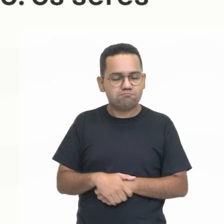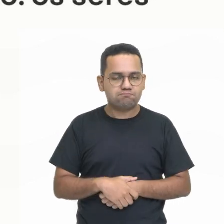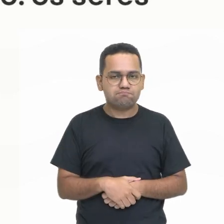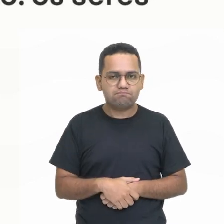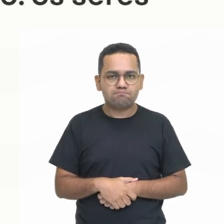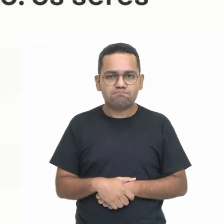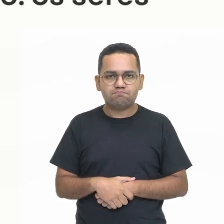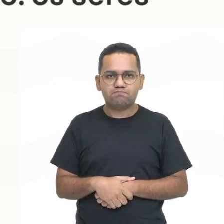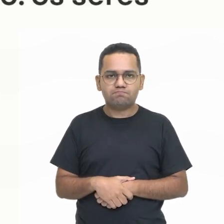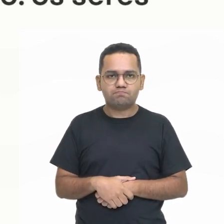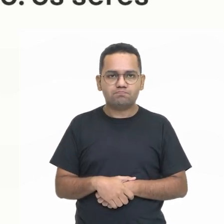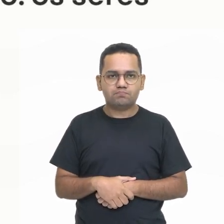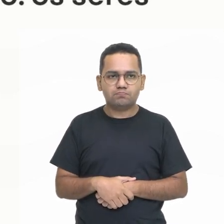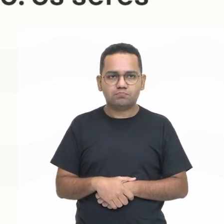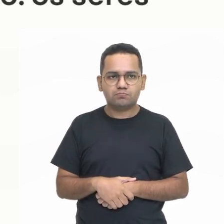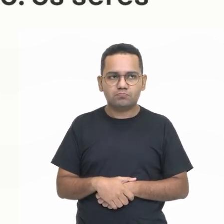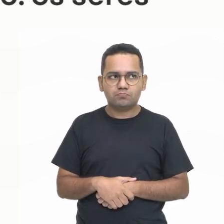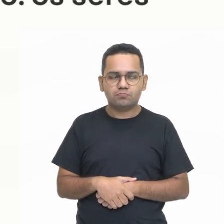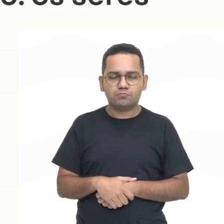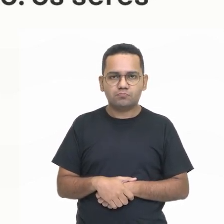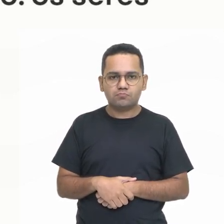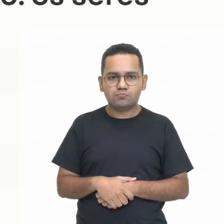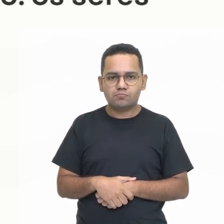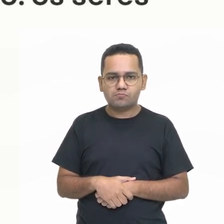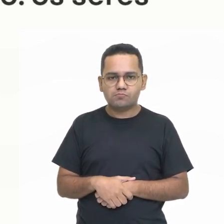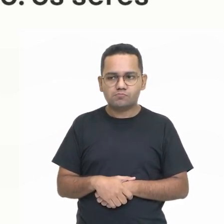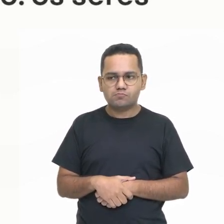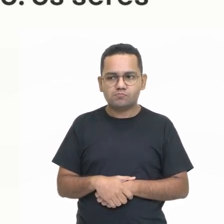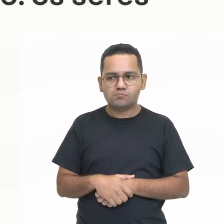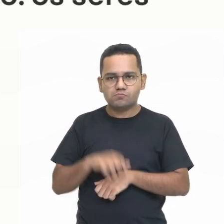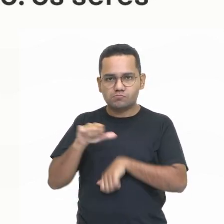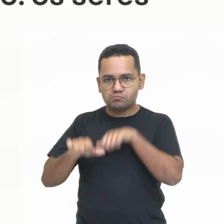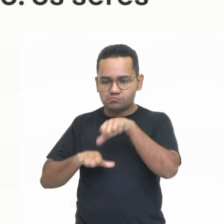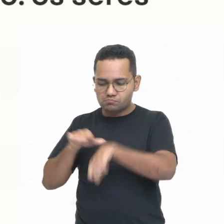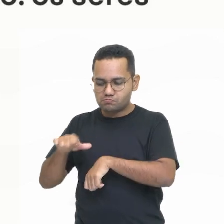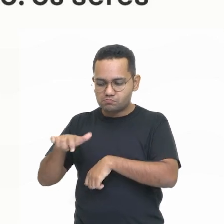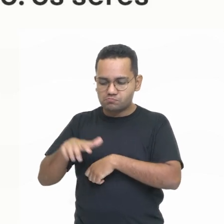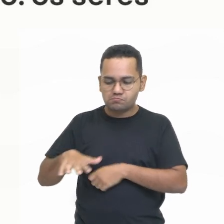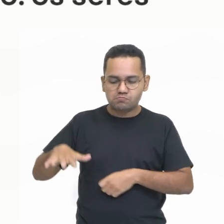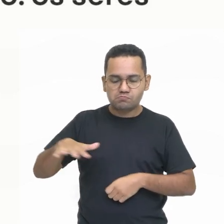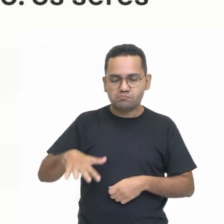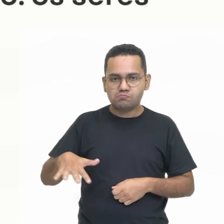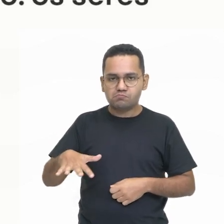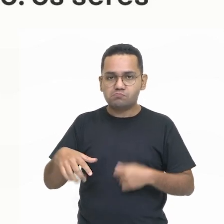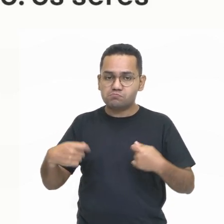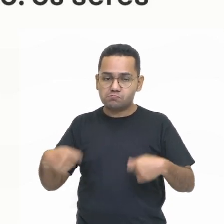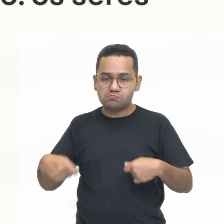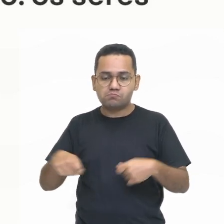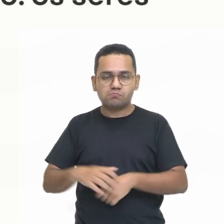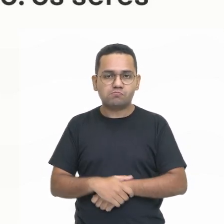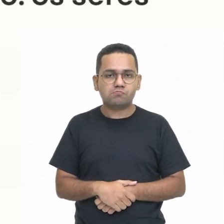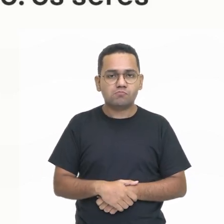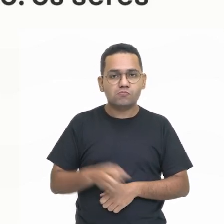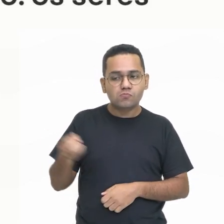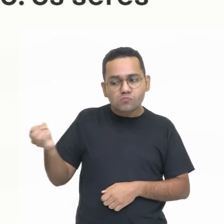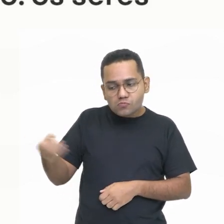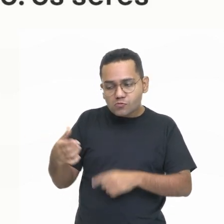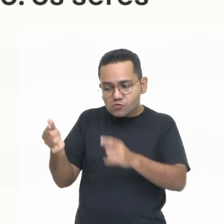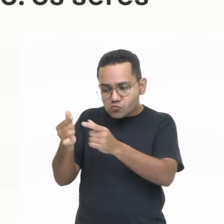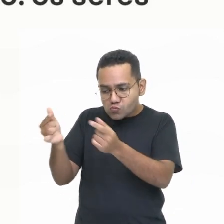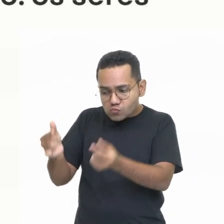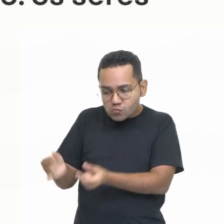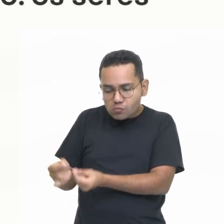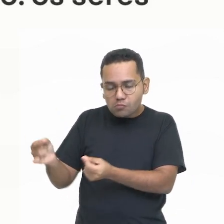disso, por conta de toda essa mudança no ambiente, era necessário que novos organismos